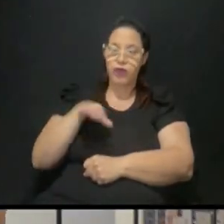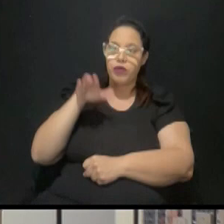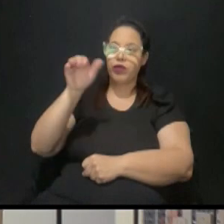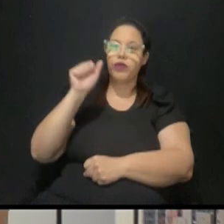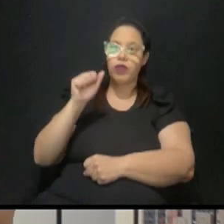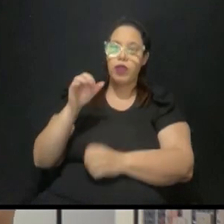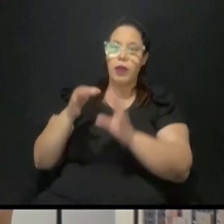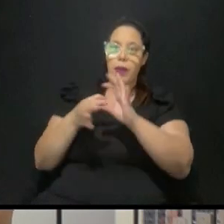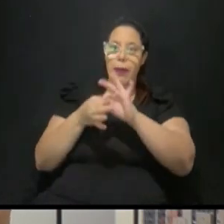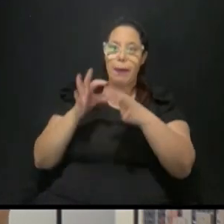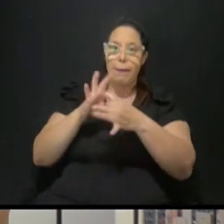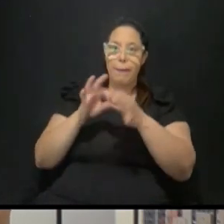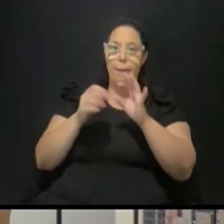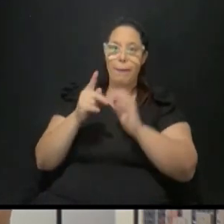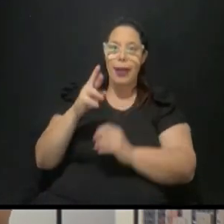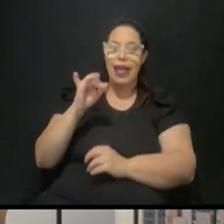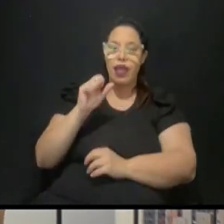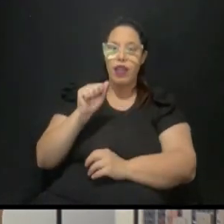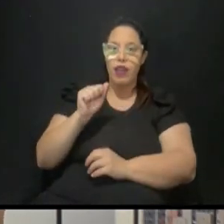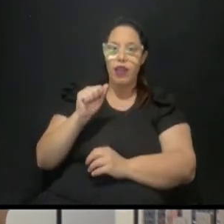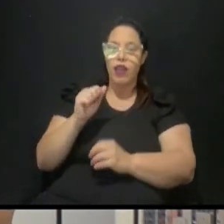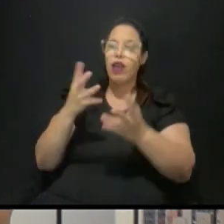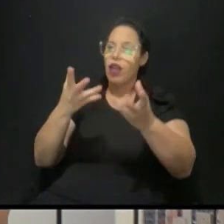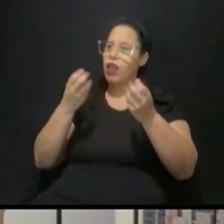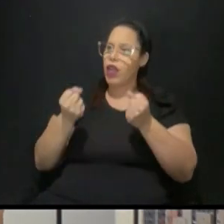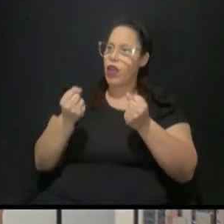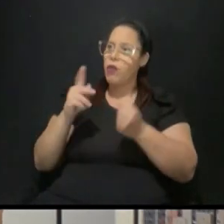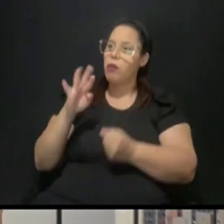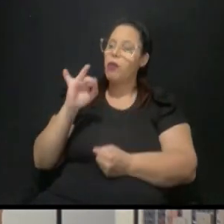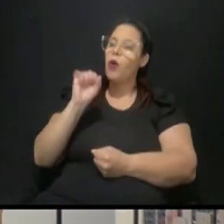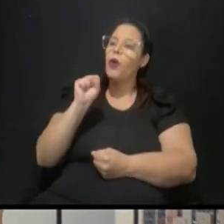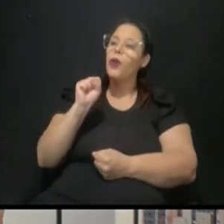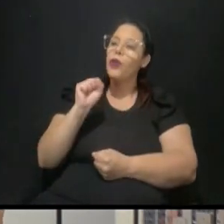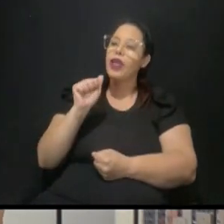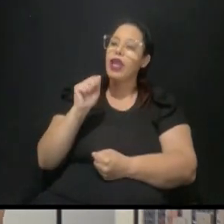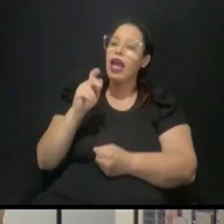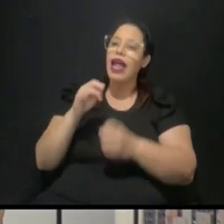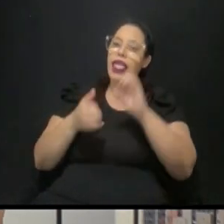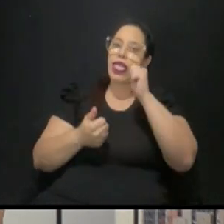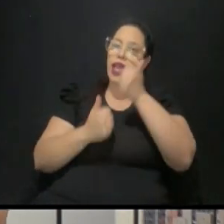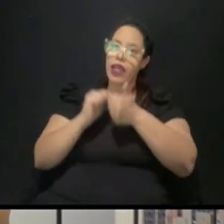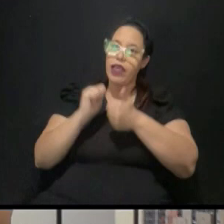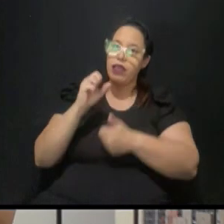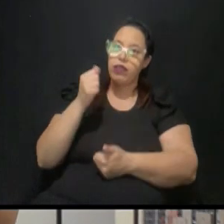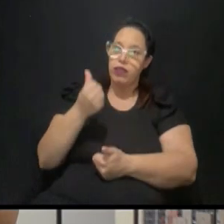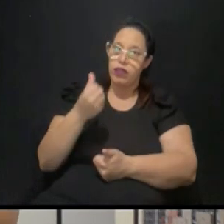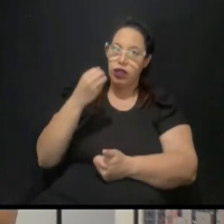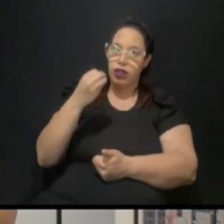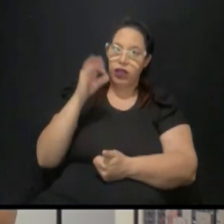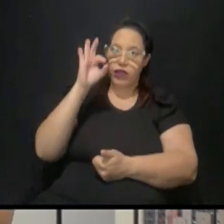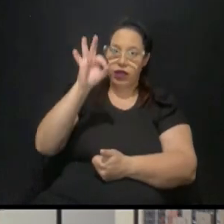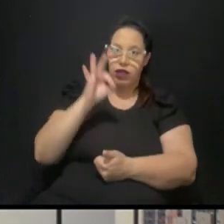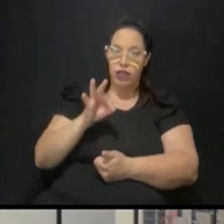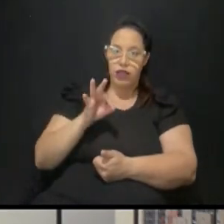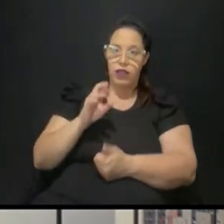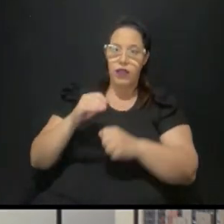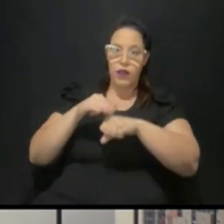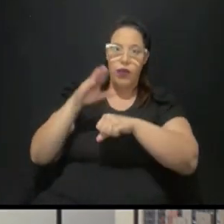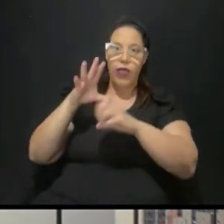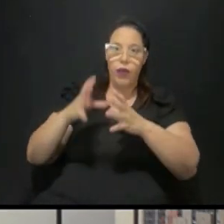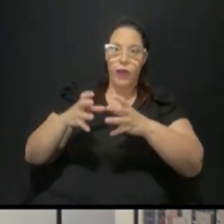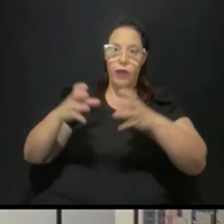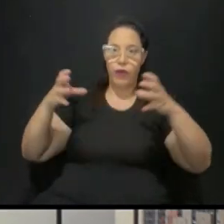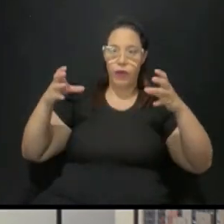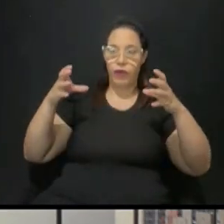Bolsa Atleta. Entre os bolsistas, mais de 63% são beneficiados com a mais alta categoria do programa, que é